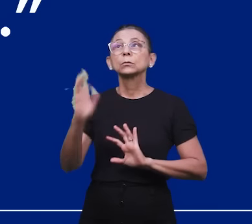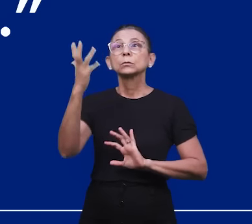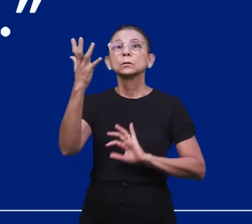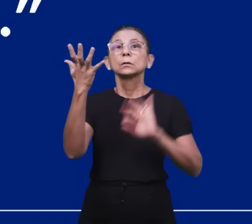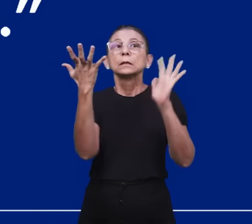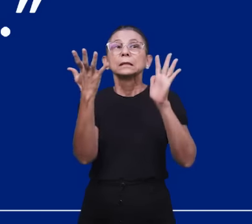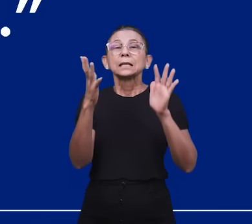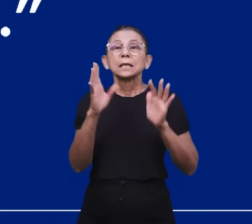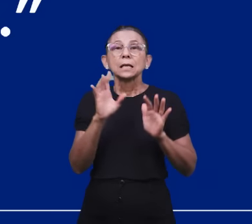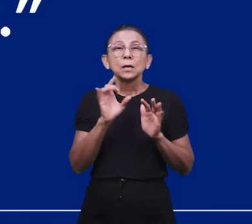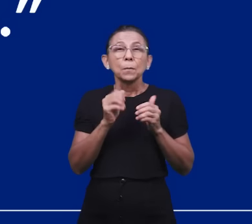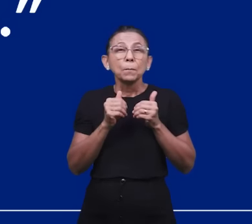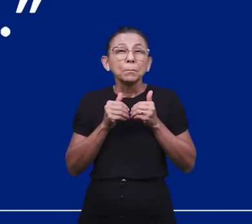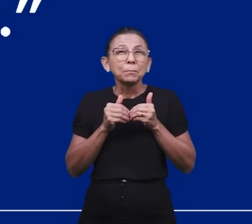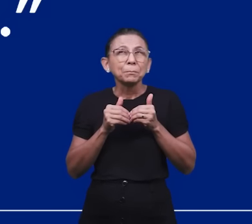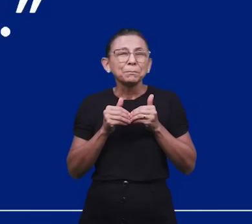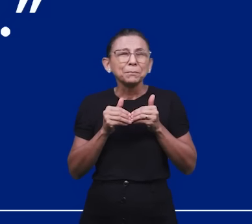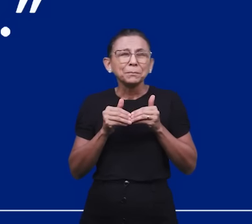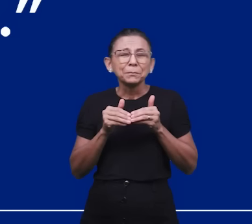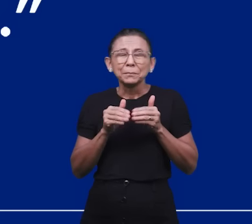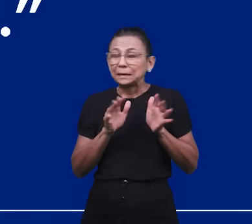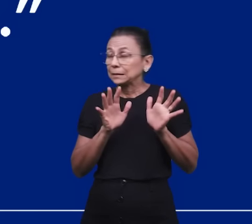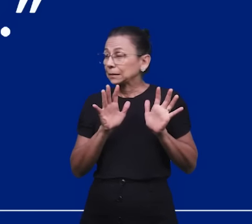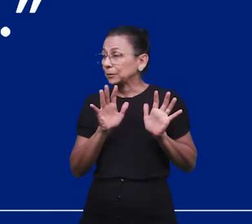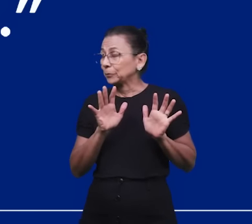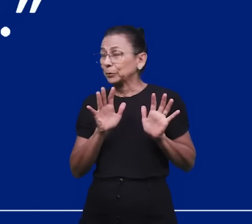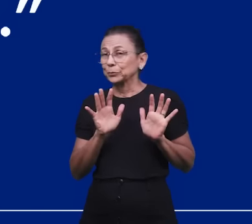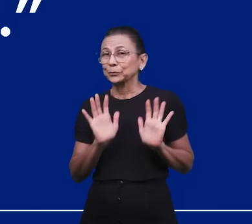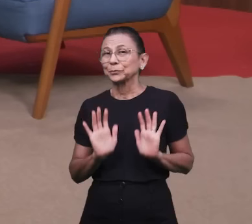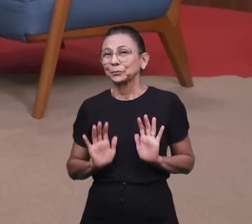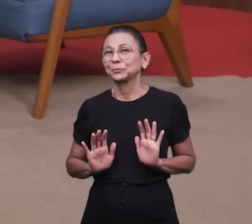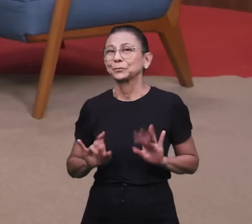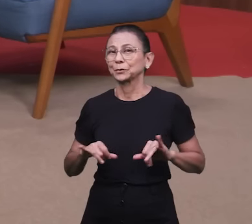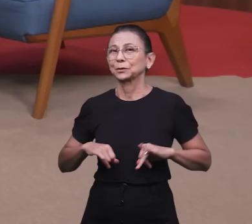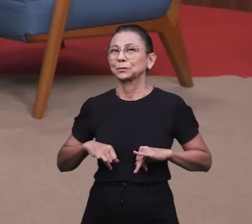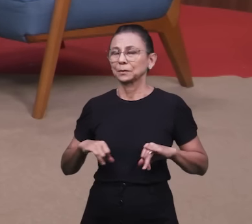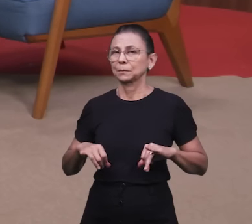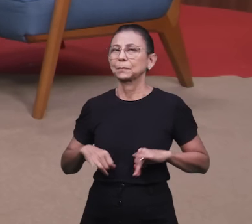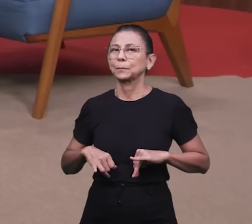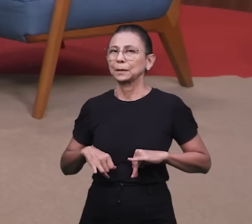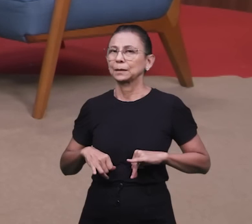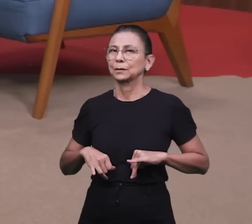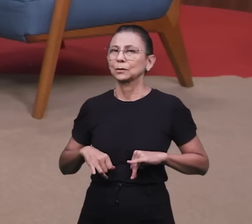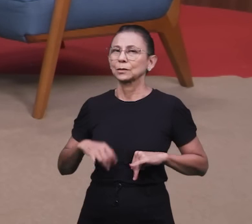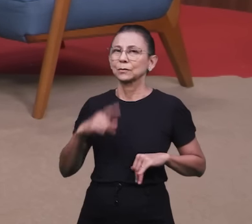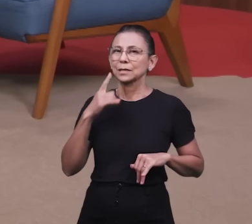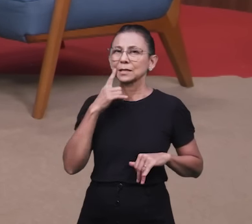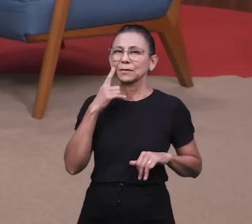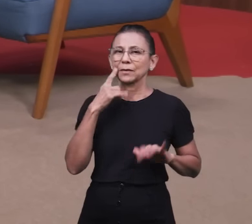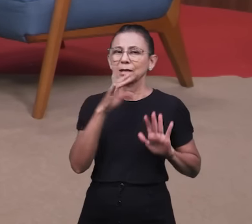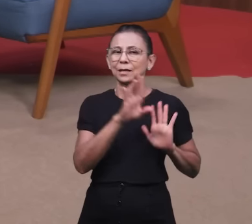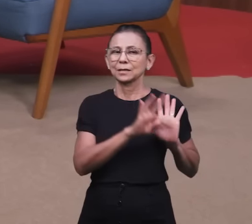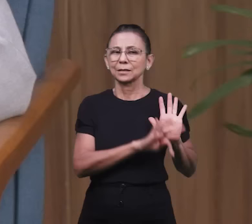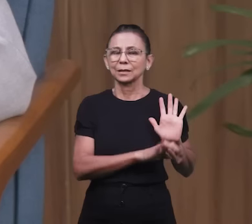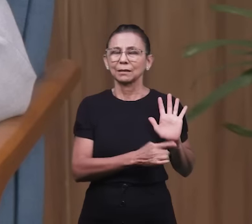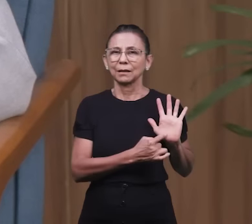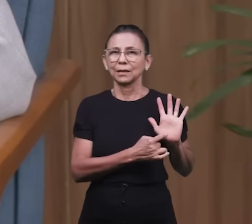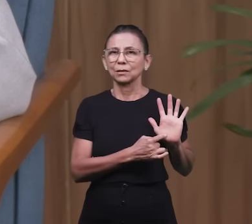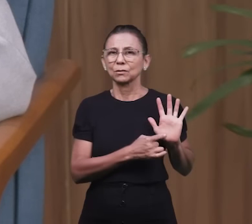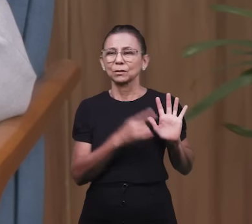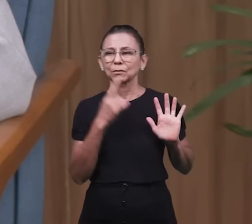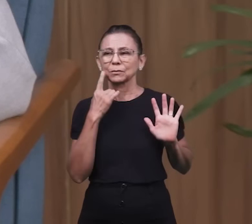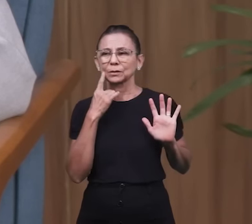essas coisas são o princípio de Dores você pegar esse texto e colocar na e comparar com